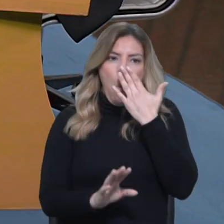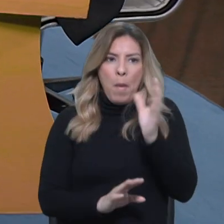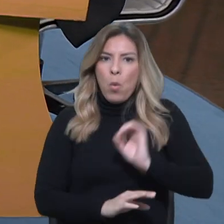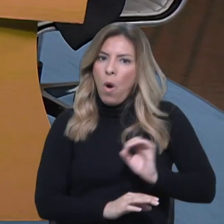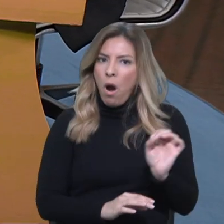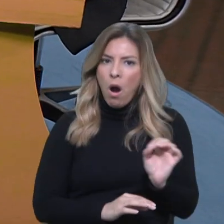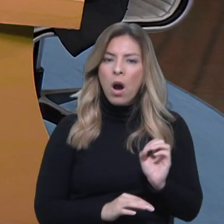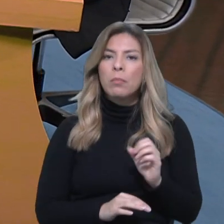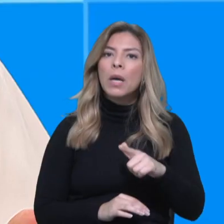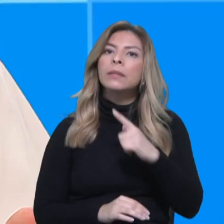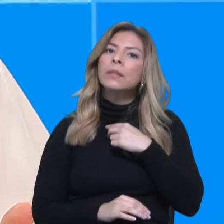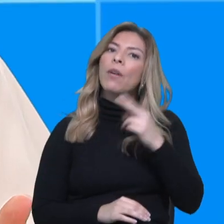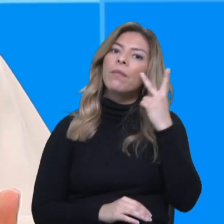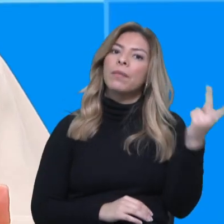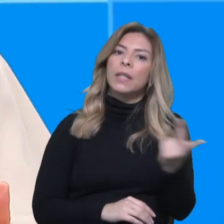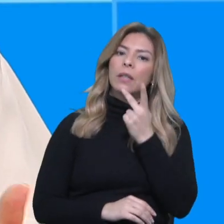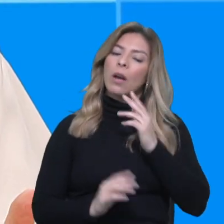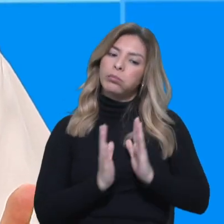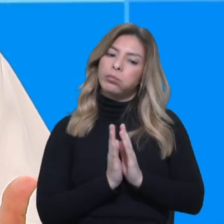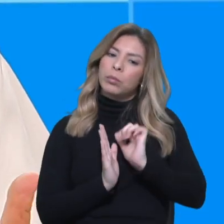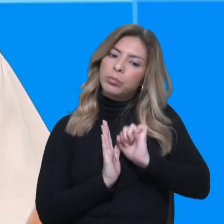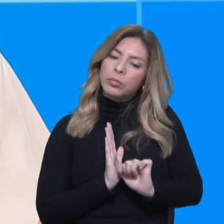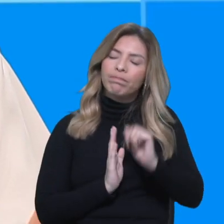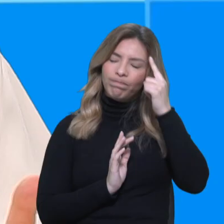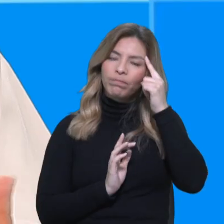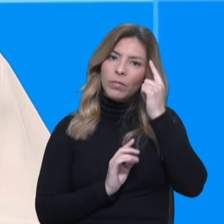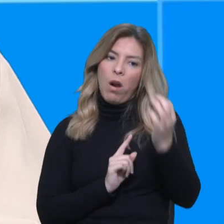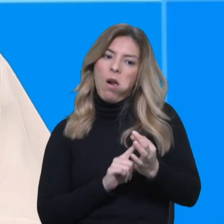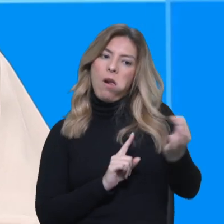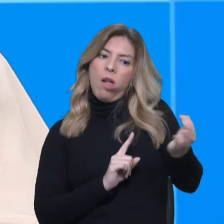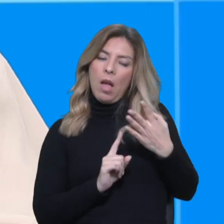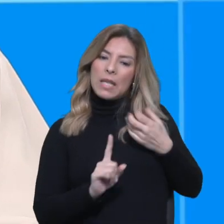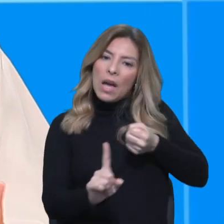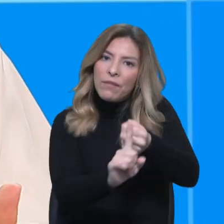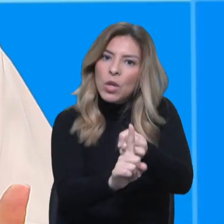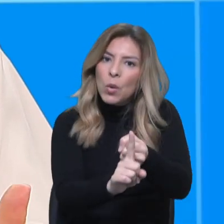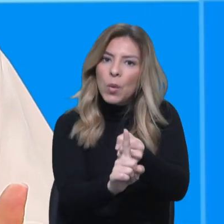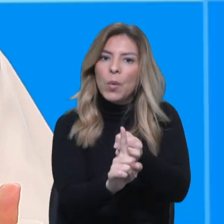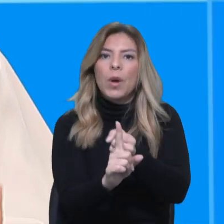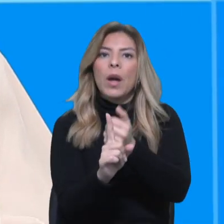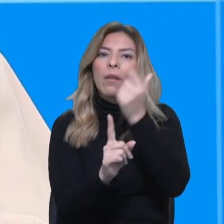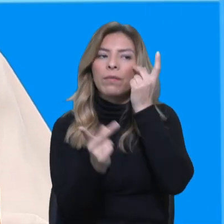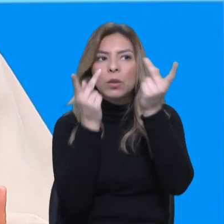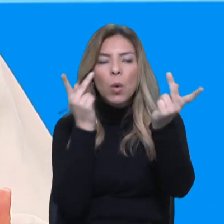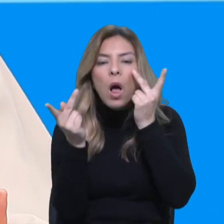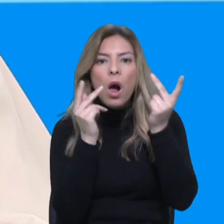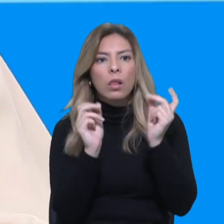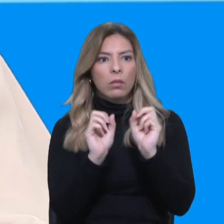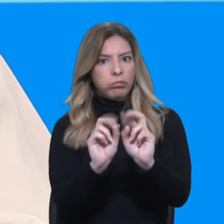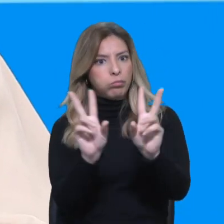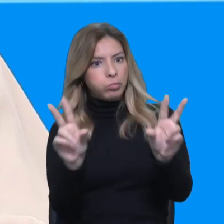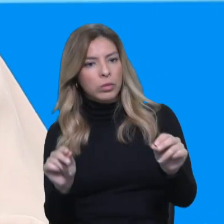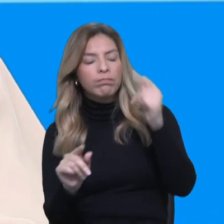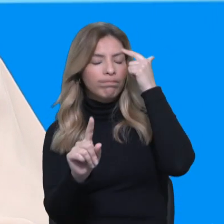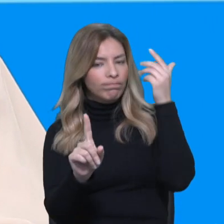consagrada lança-nos este grande desafio de mostragem, de visibilidade para a Igreja